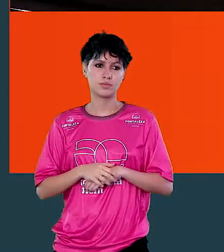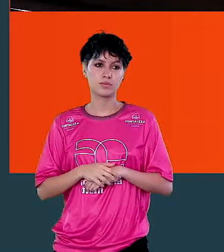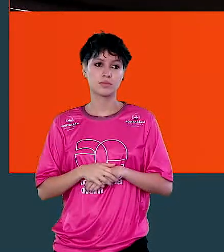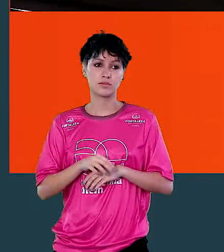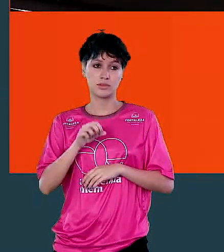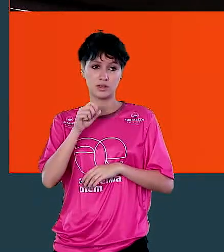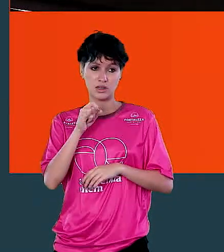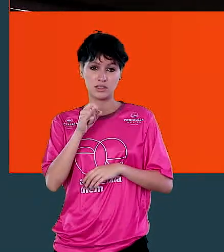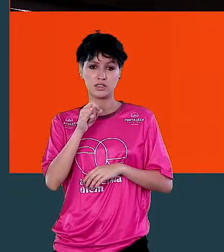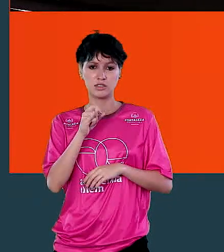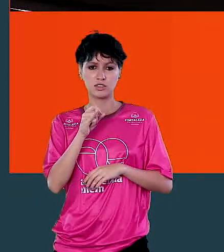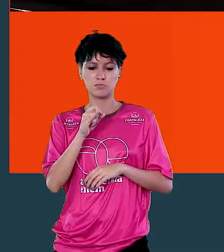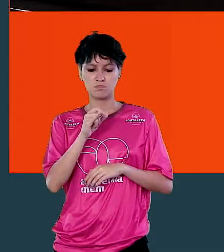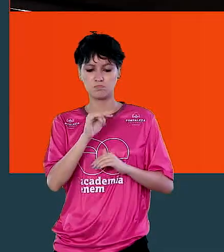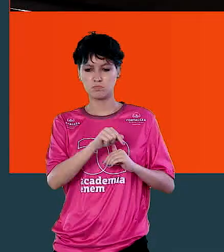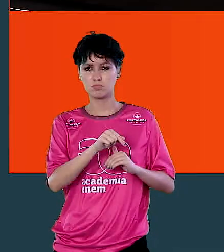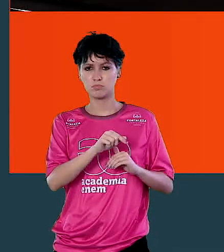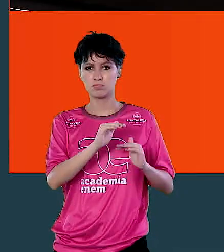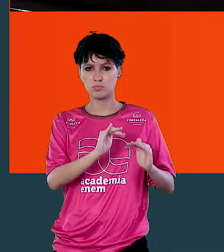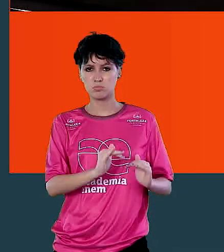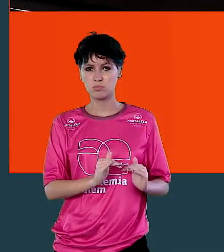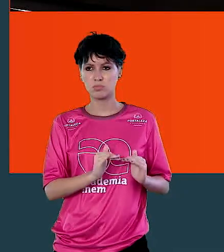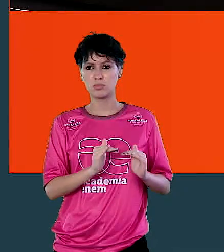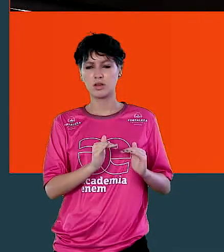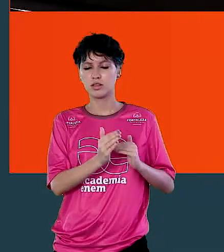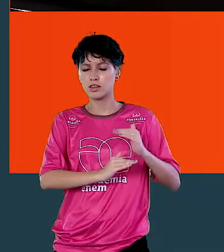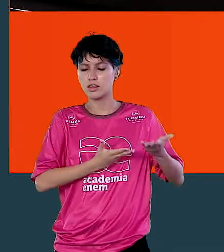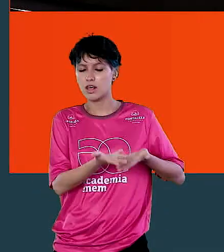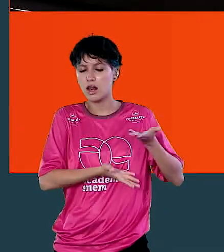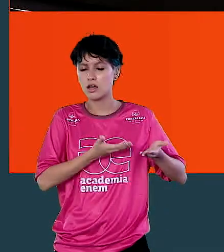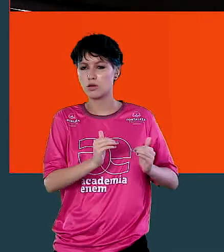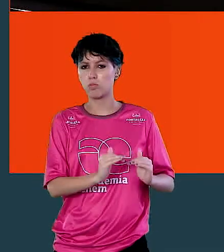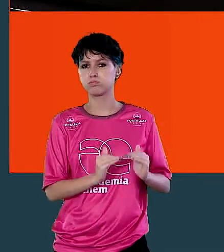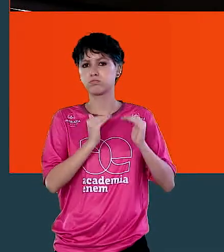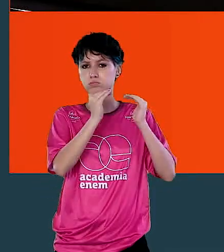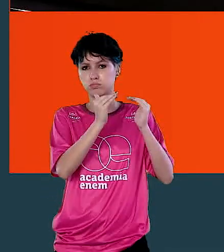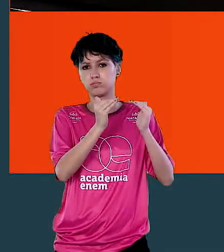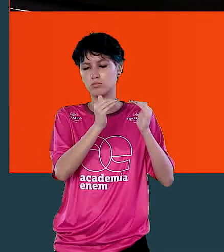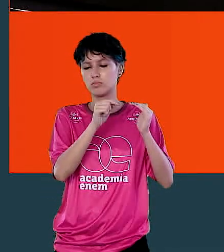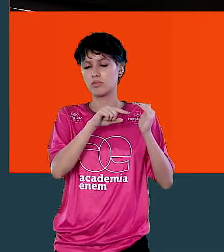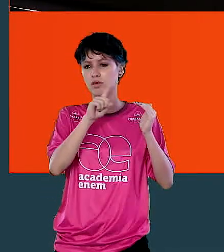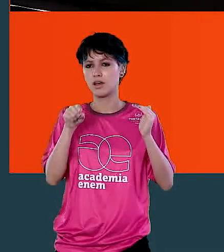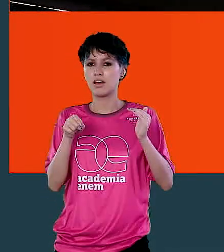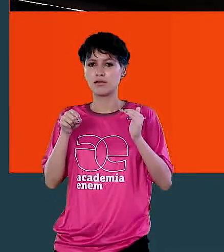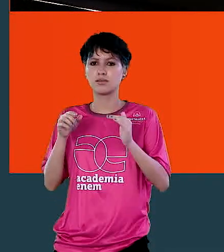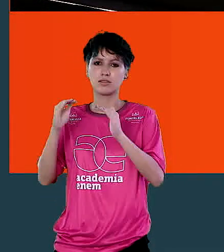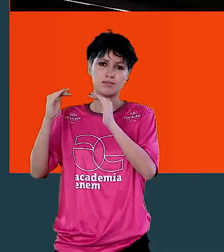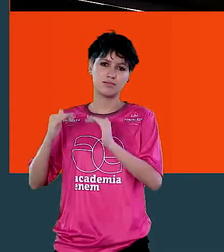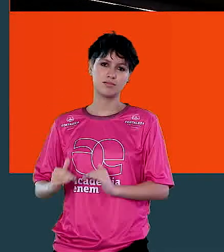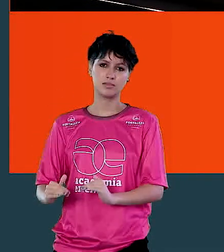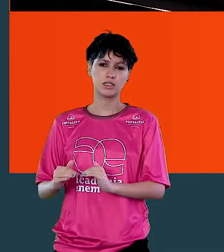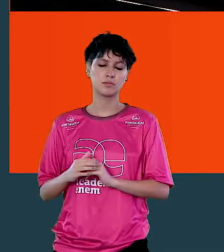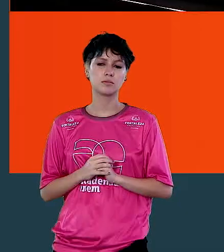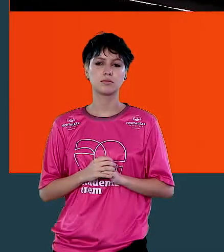é, menos volátil, certo? Se a questão está falando para mim aqui, ó,